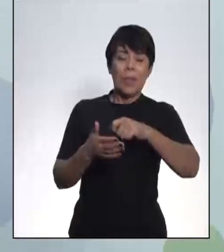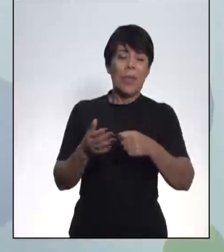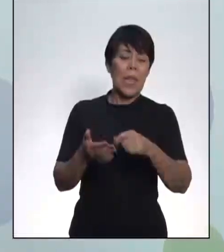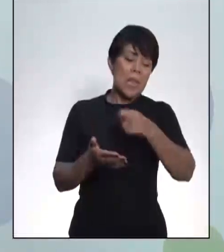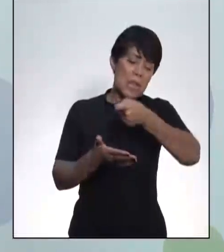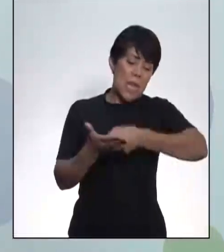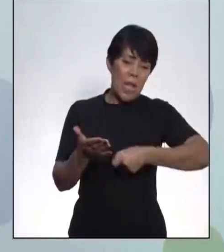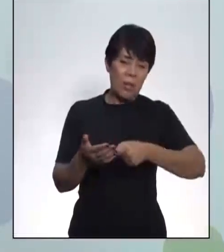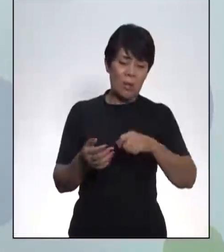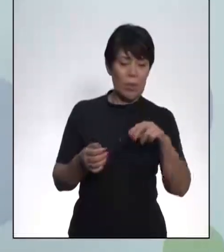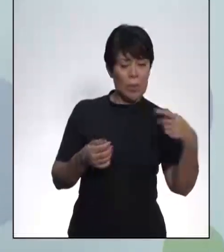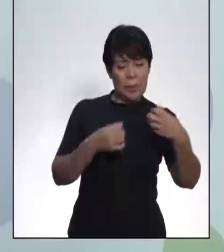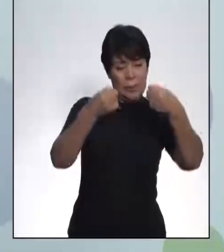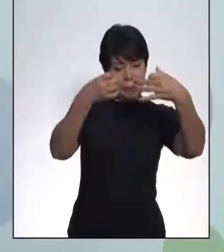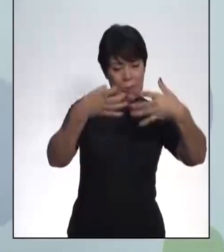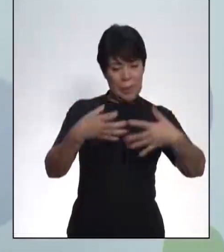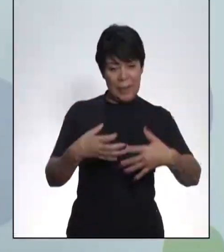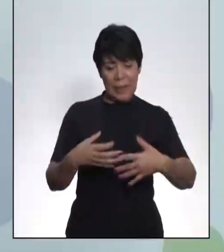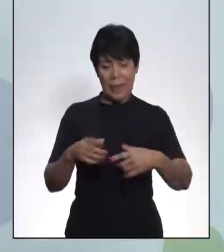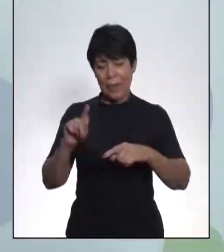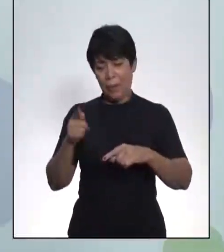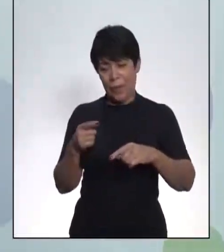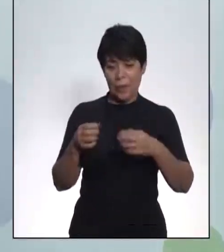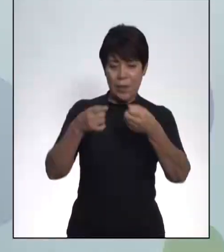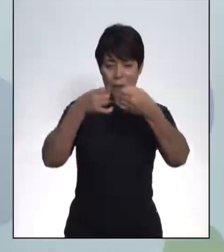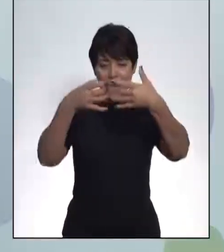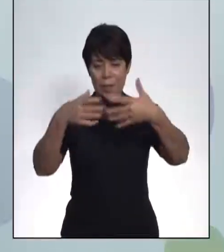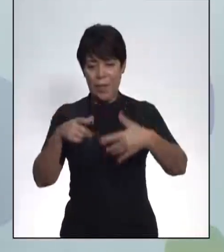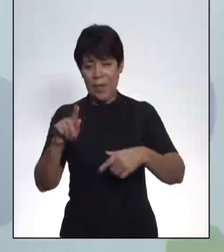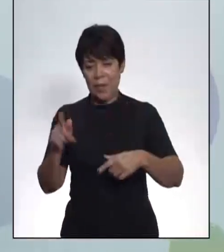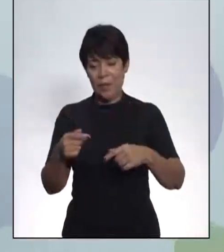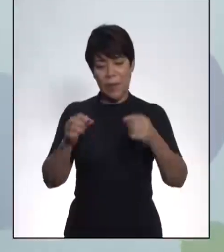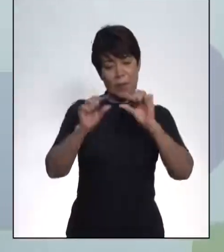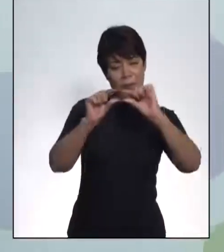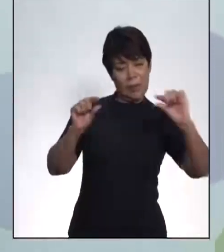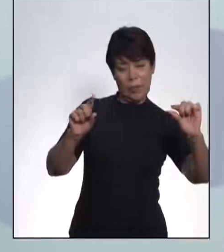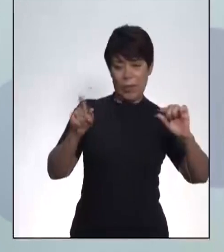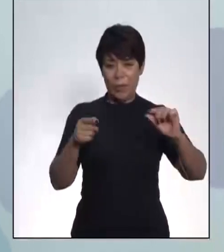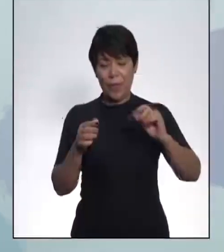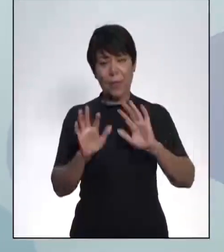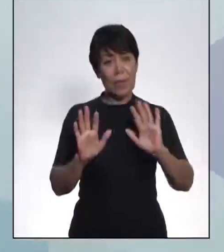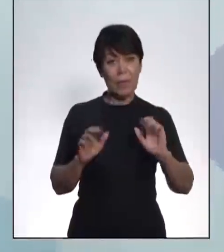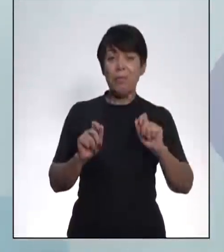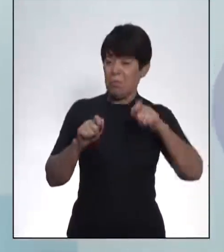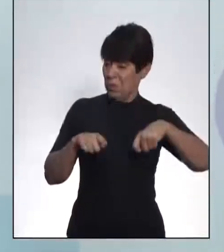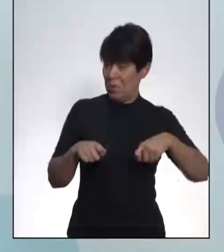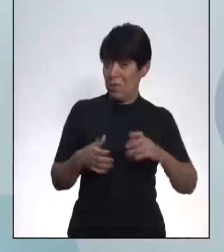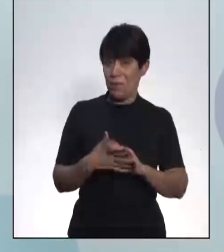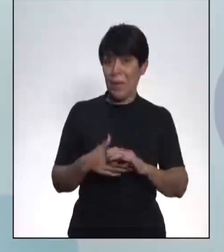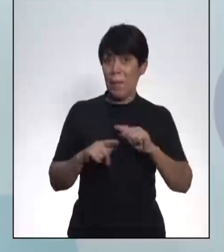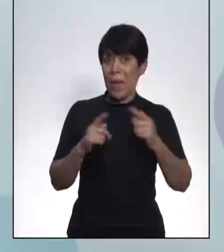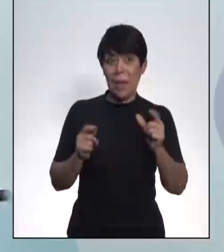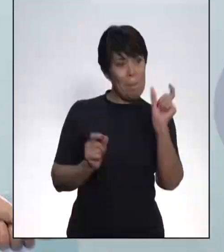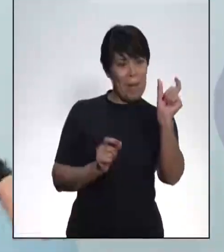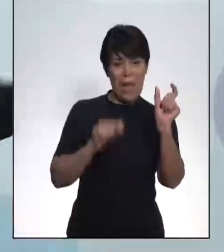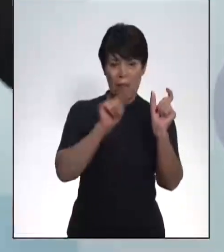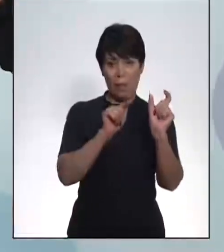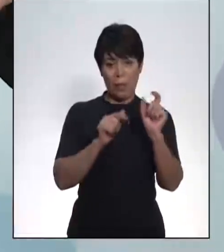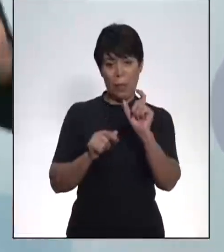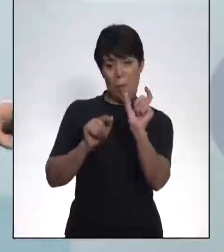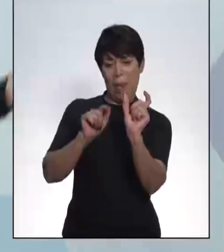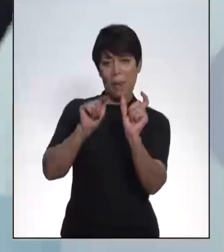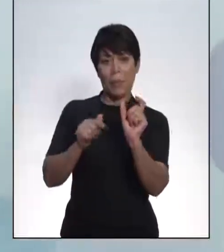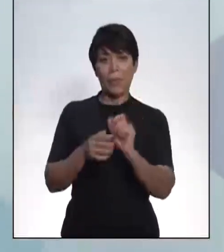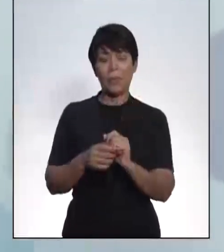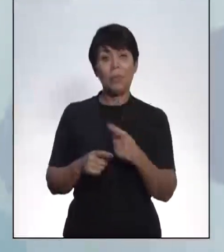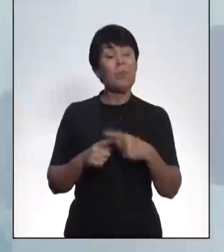Mas, lá, vírgula. Já que, lá, vírgula. Entretanto, lá, vírgula. Portanto, por que ele não fez isso? Porque se ele faz